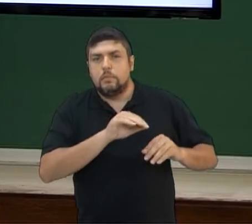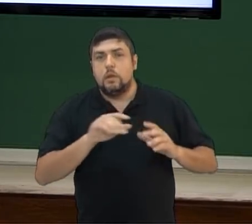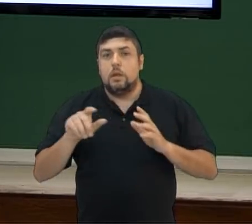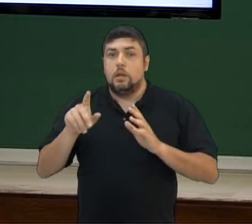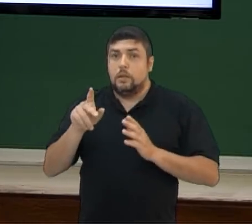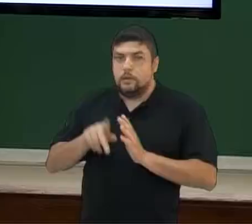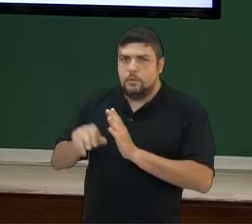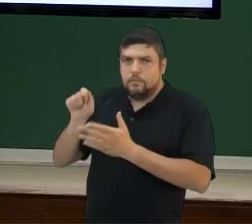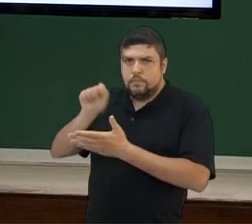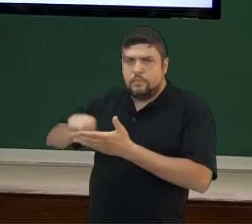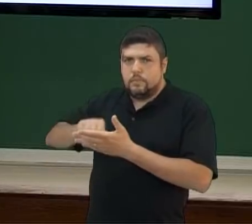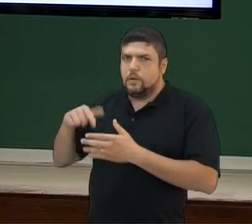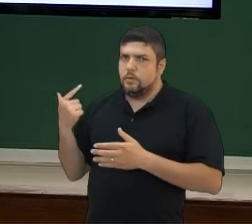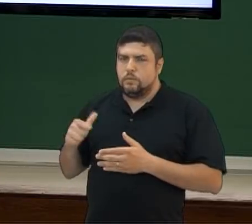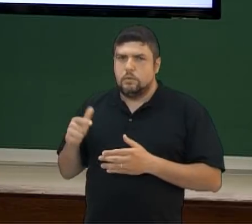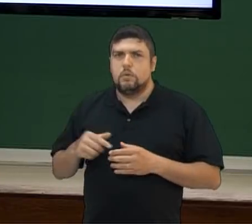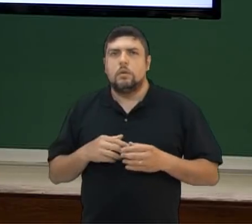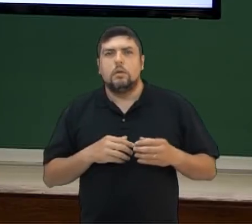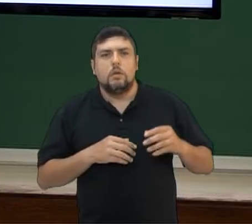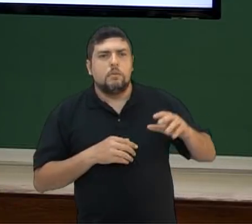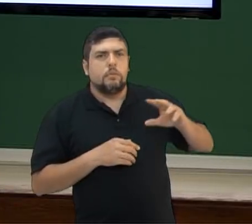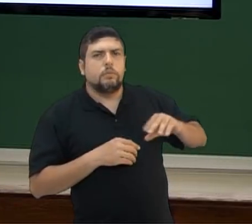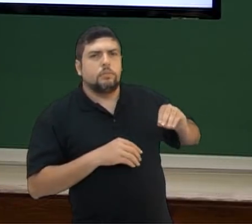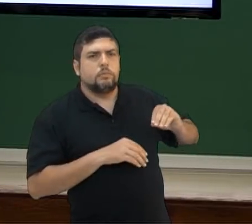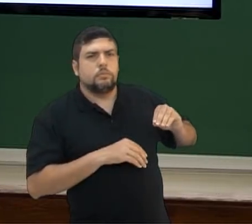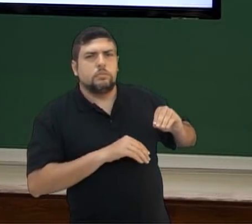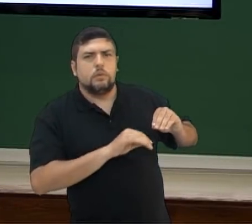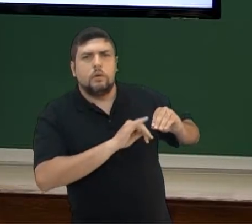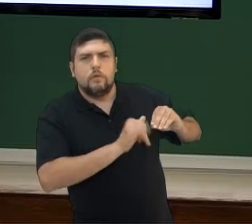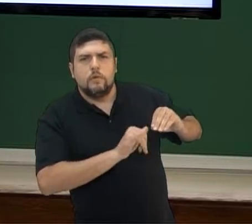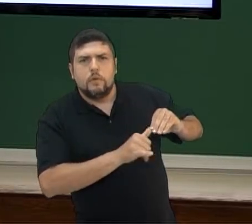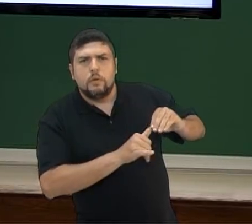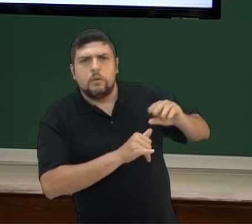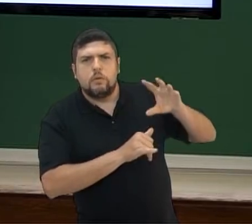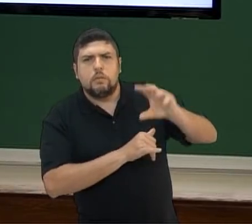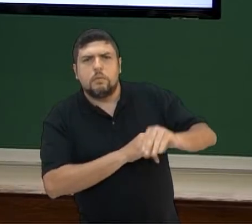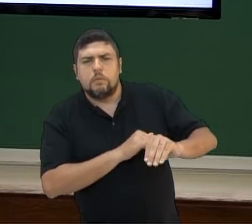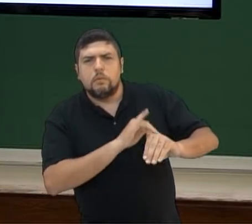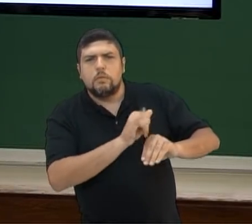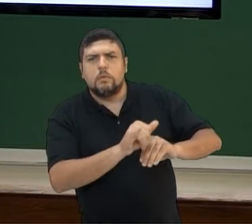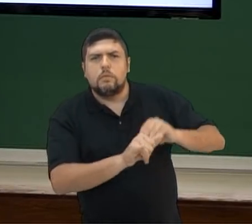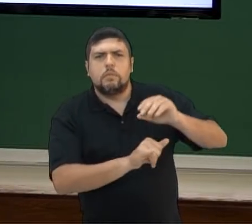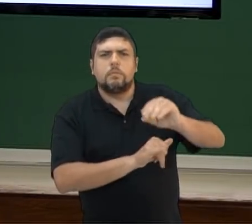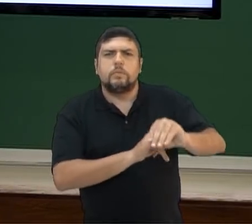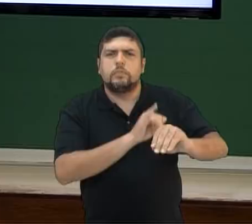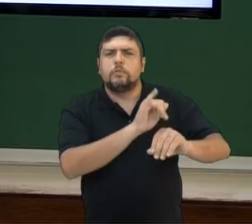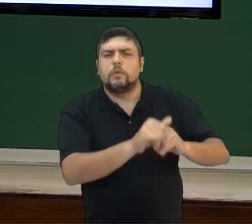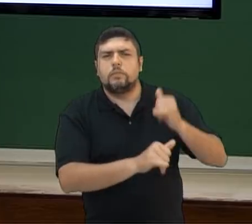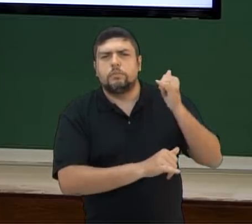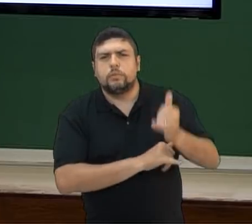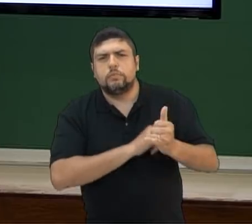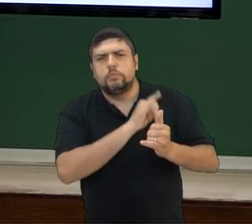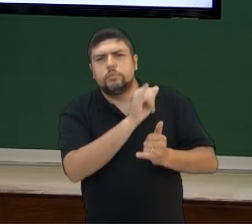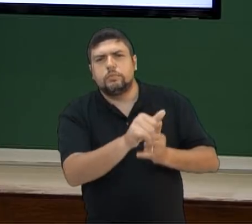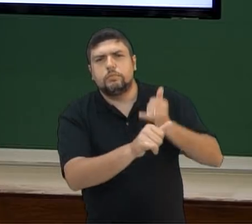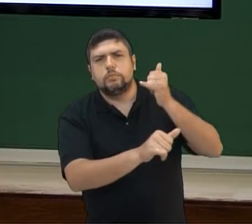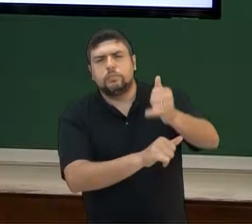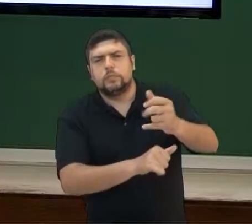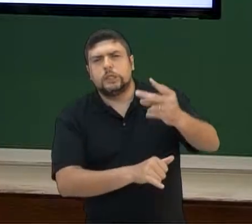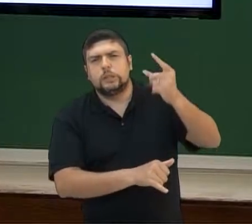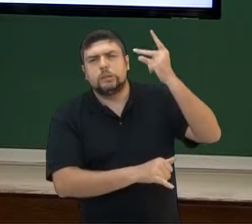é oral, e eles procuram manter essa ancestralidade, a sabedoria daqueles